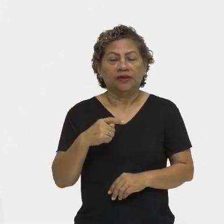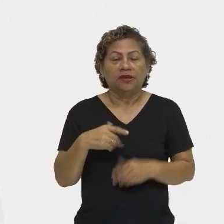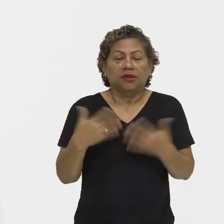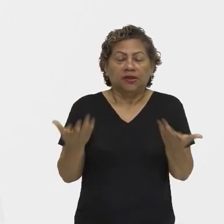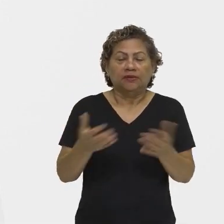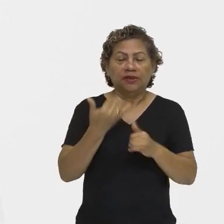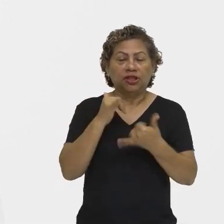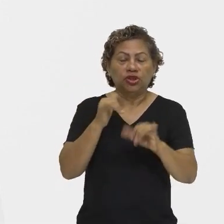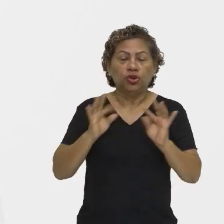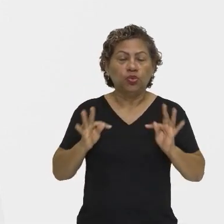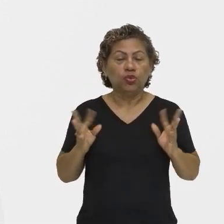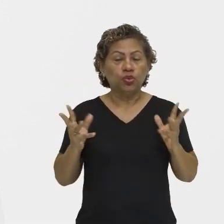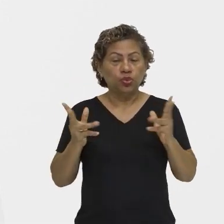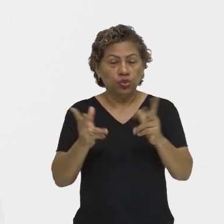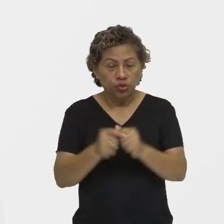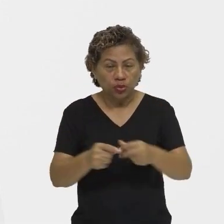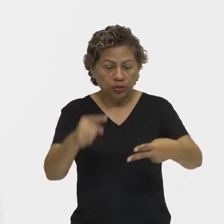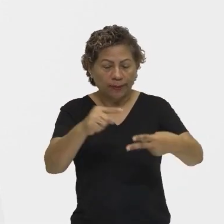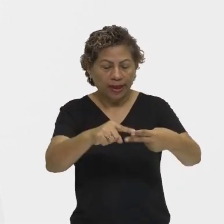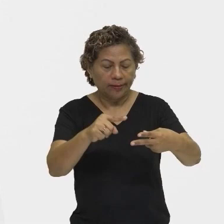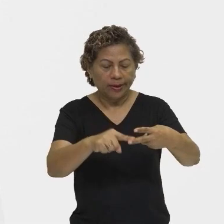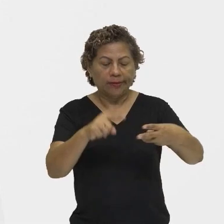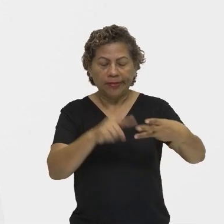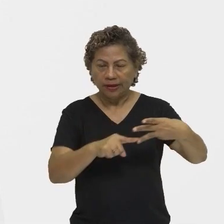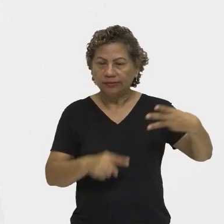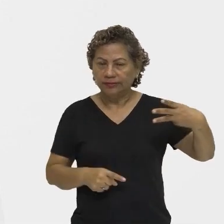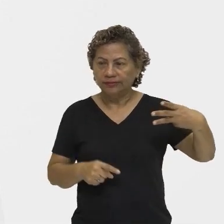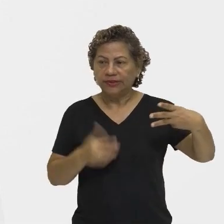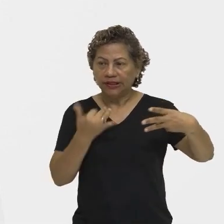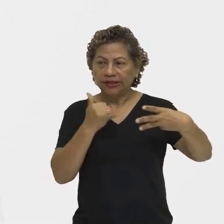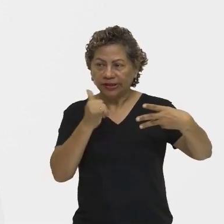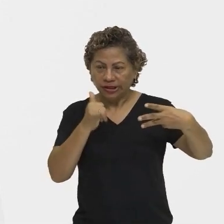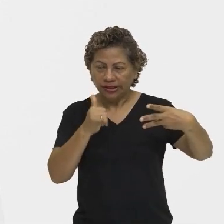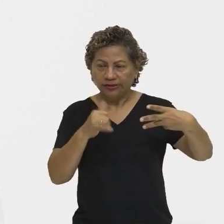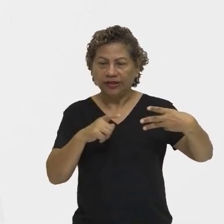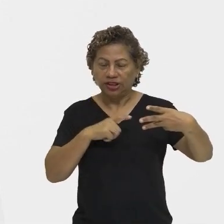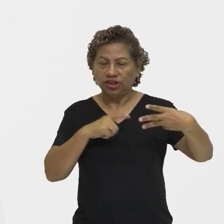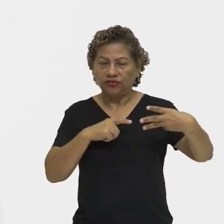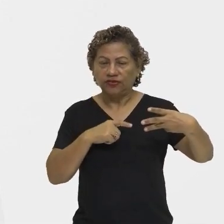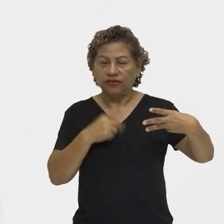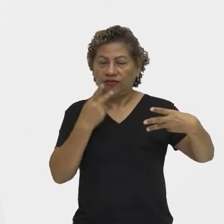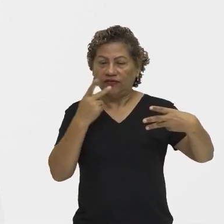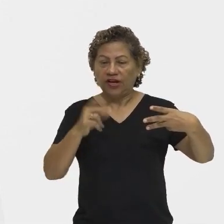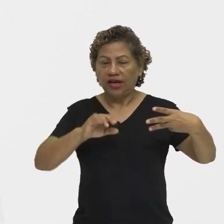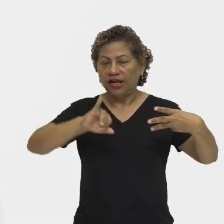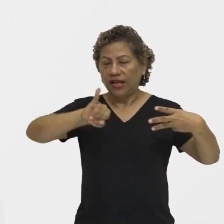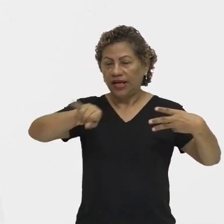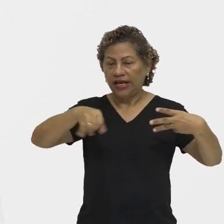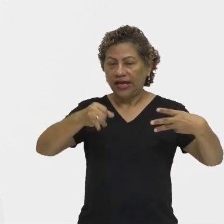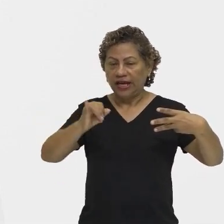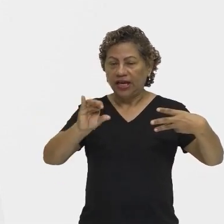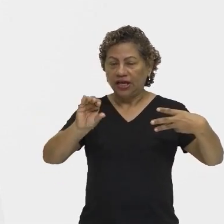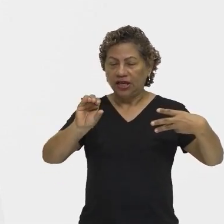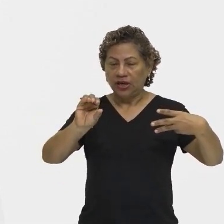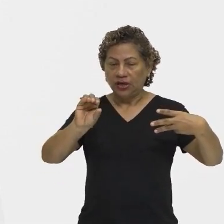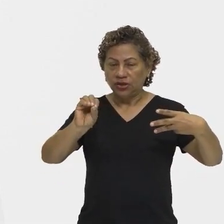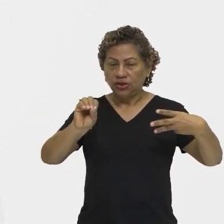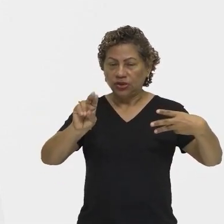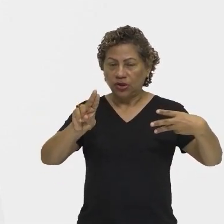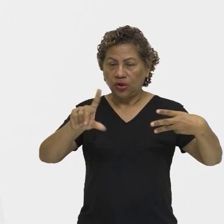energia como um todo, né, e da energia mecânica, a gente chama de Joule, em homenagem a um cientista